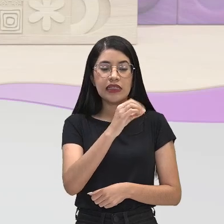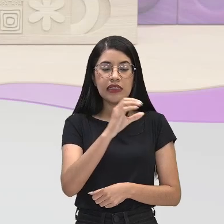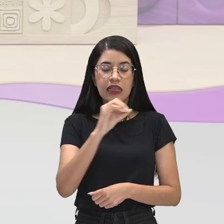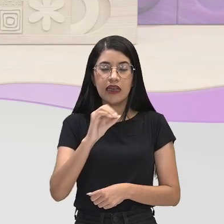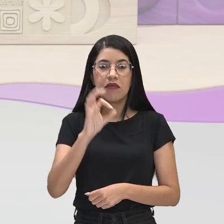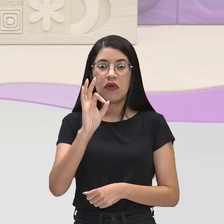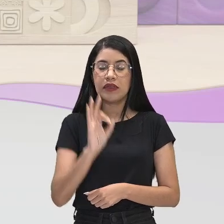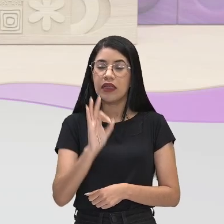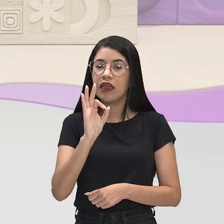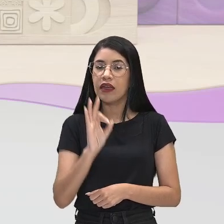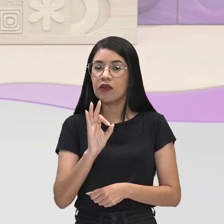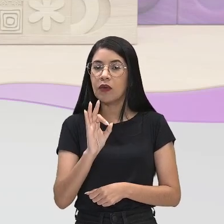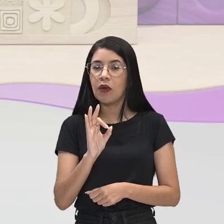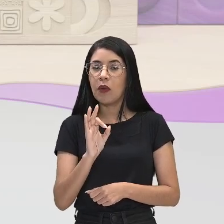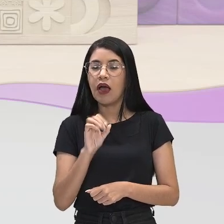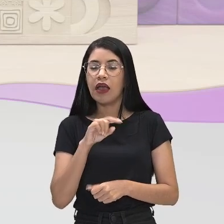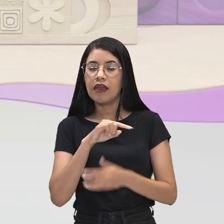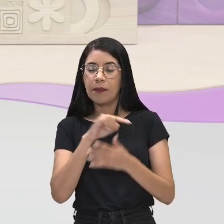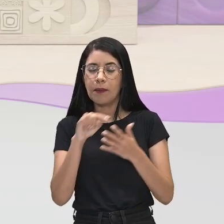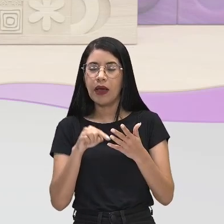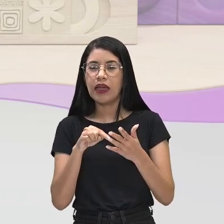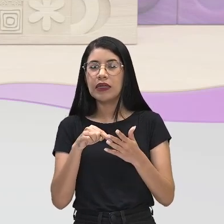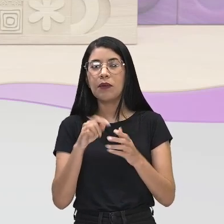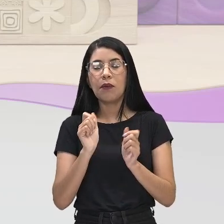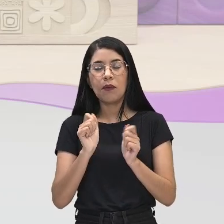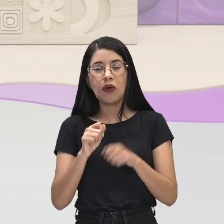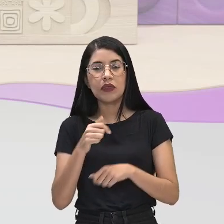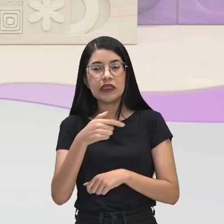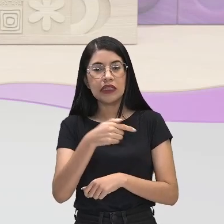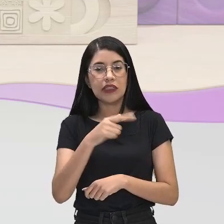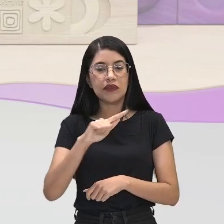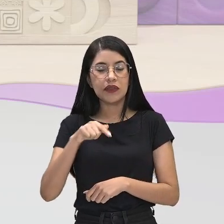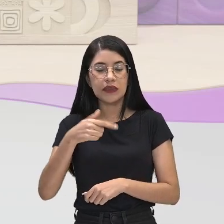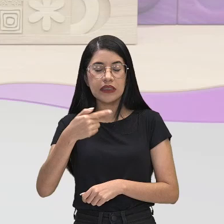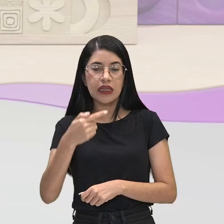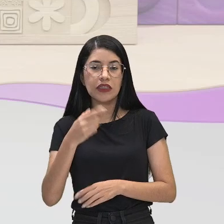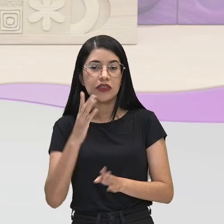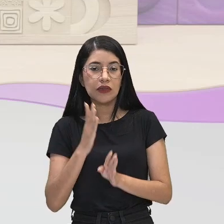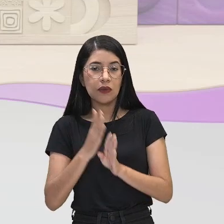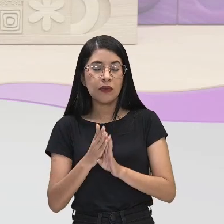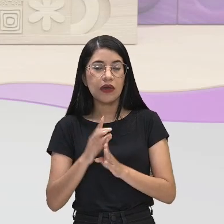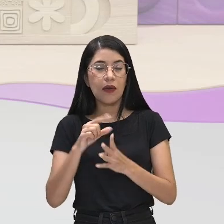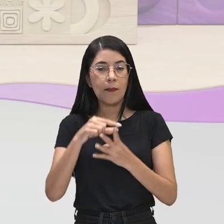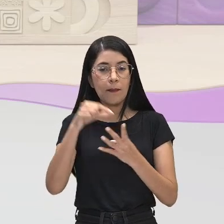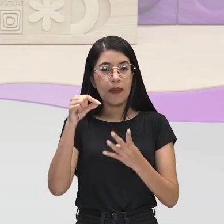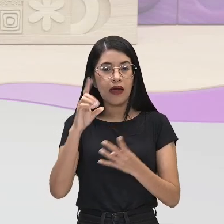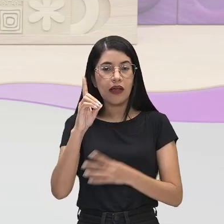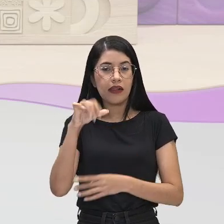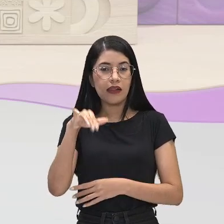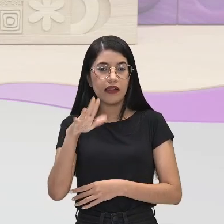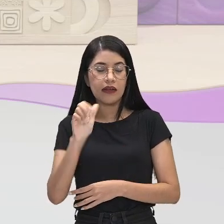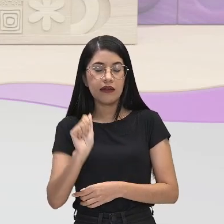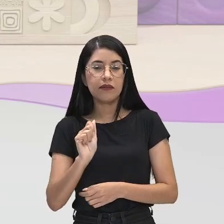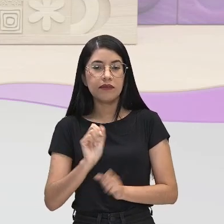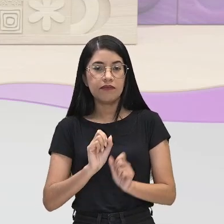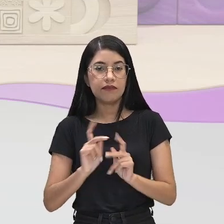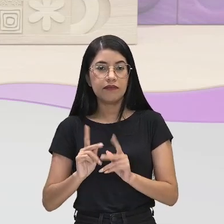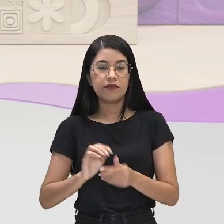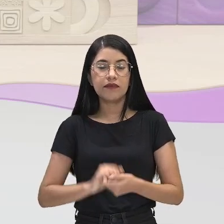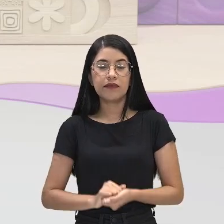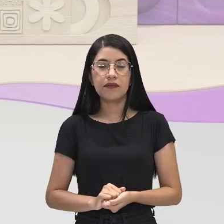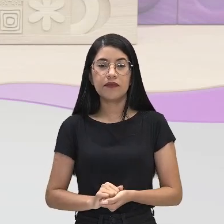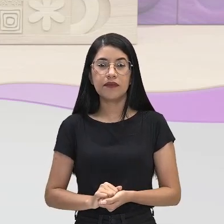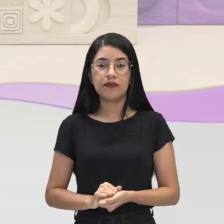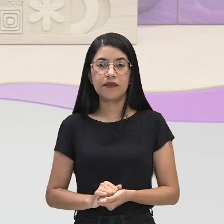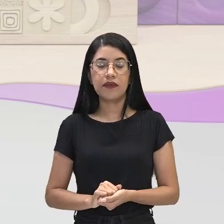a probabilidade é de 7,7% de sair uma carta que seja dama, tá bom? Então, essa aí